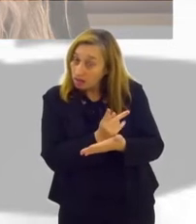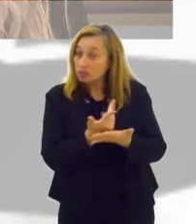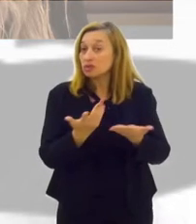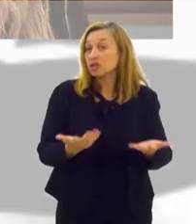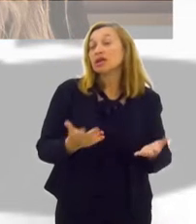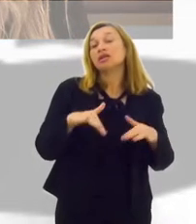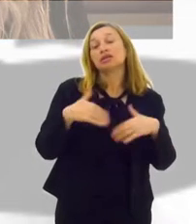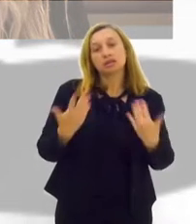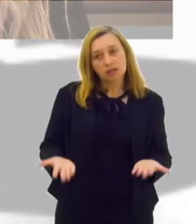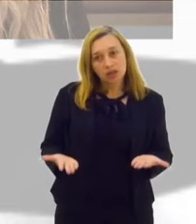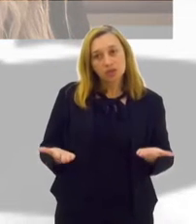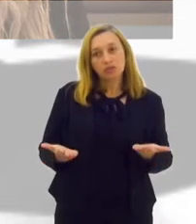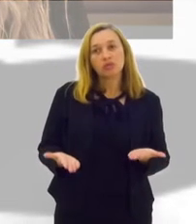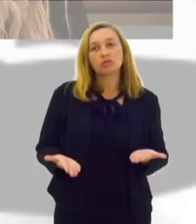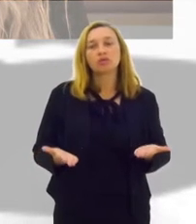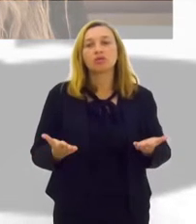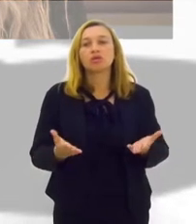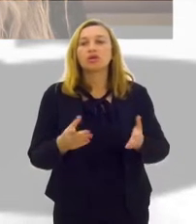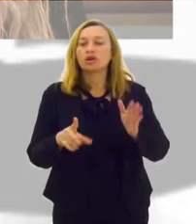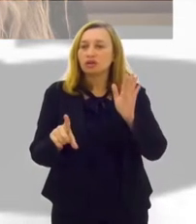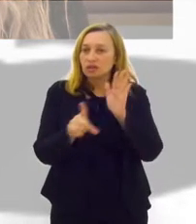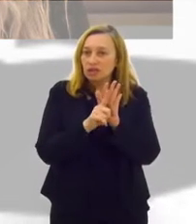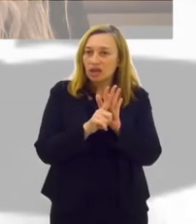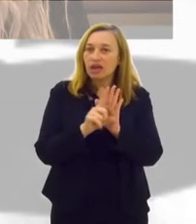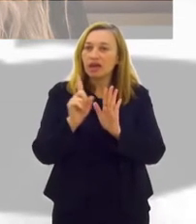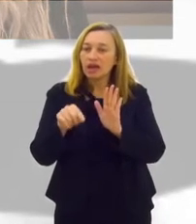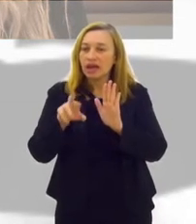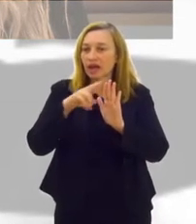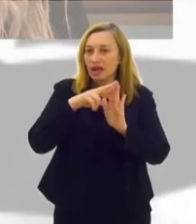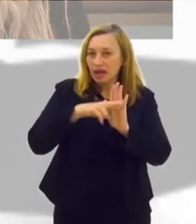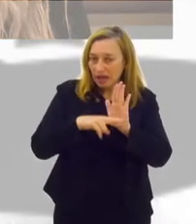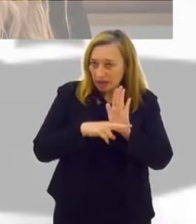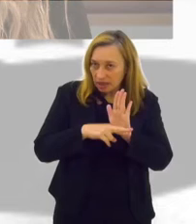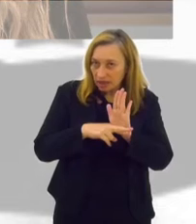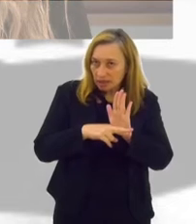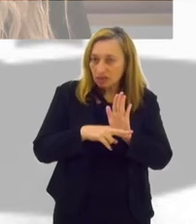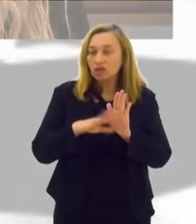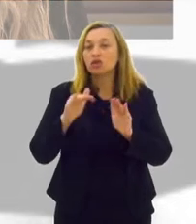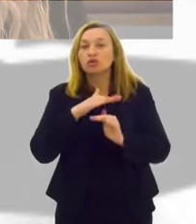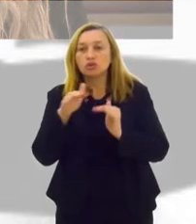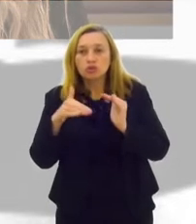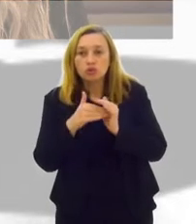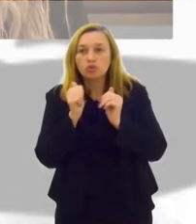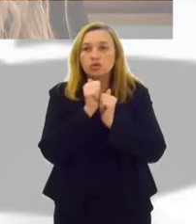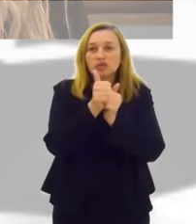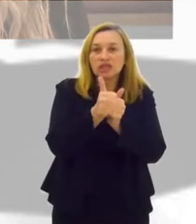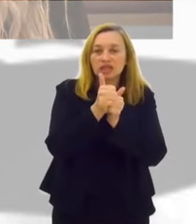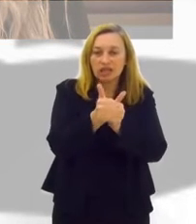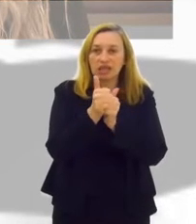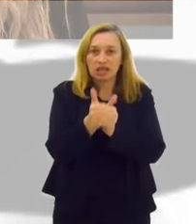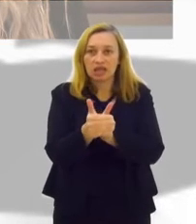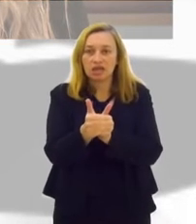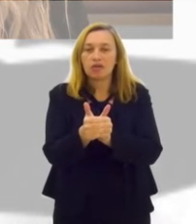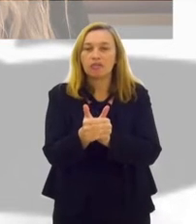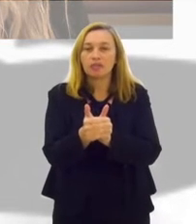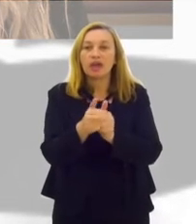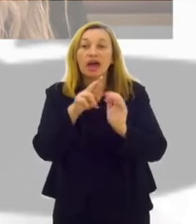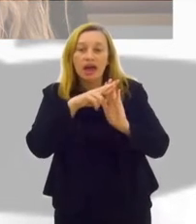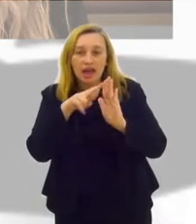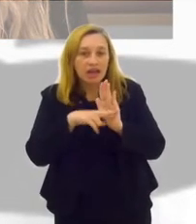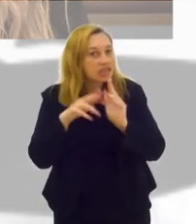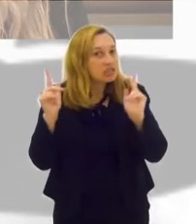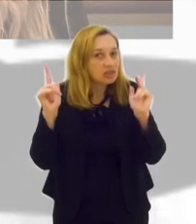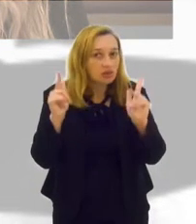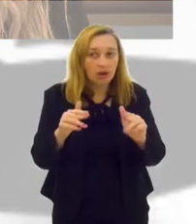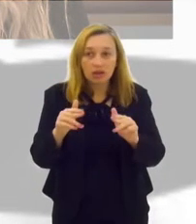etc. Então, a intenção da nossa legislação é estabelecer regras isonômicas. Vamos todos seguir